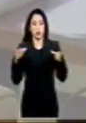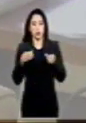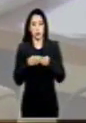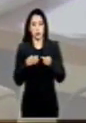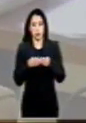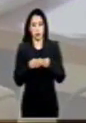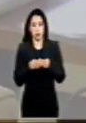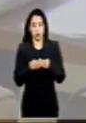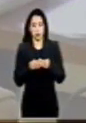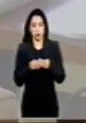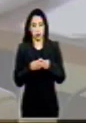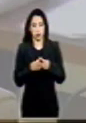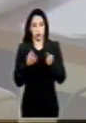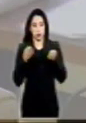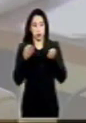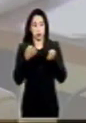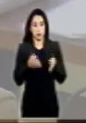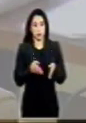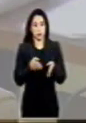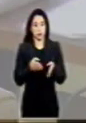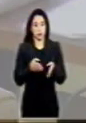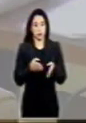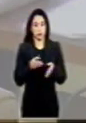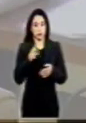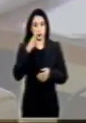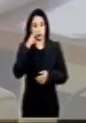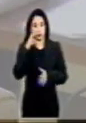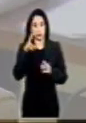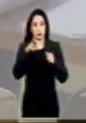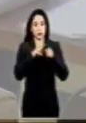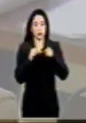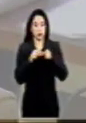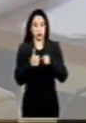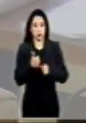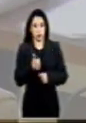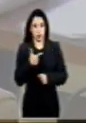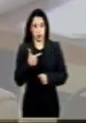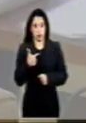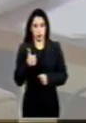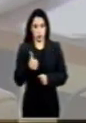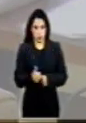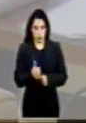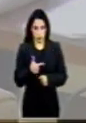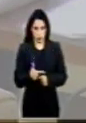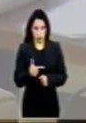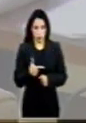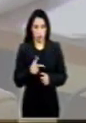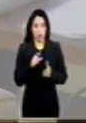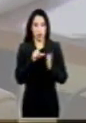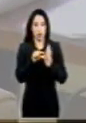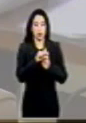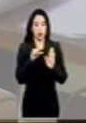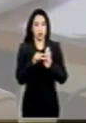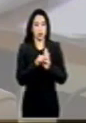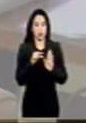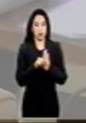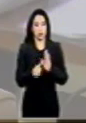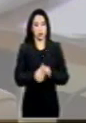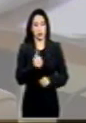faço à luz do que está no artigo 102, inciso 1º, e nas já mencionadas letras B e